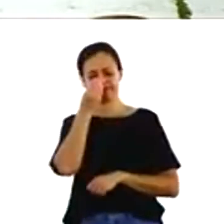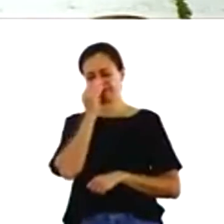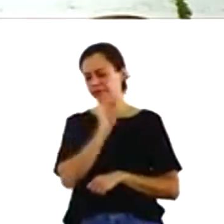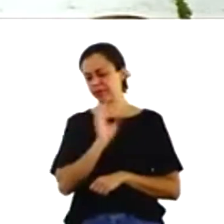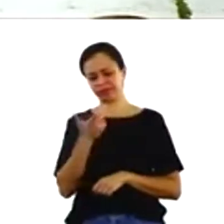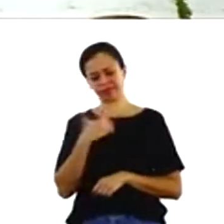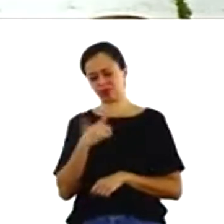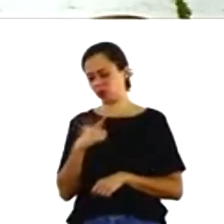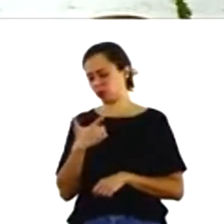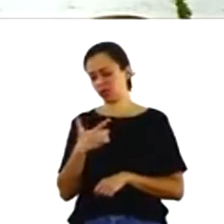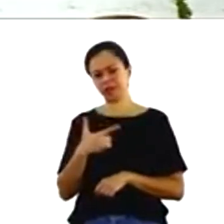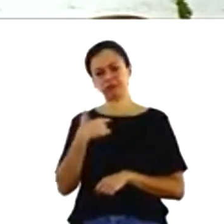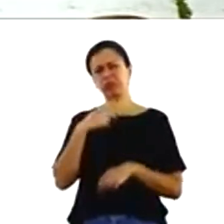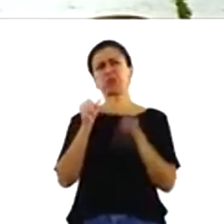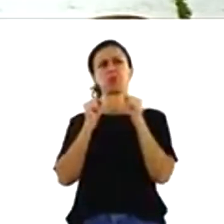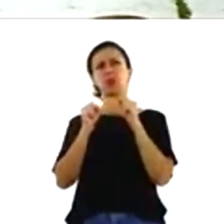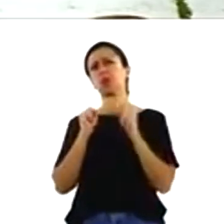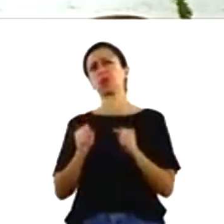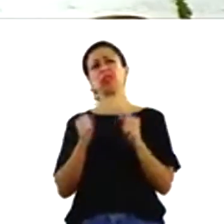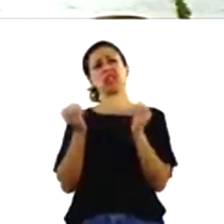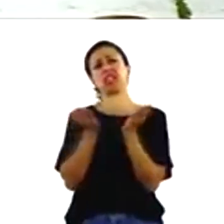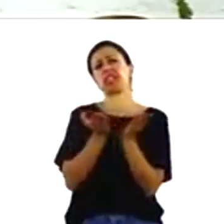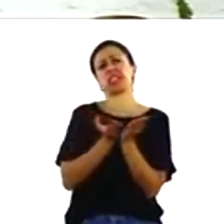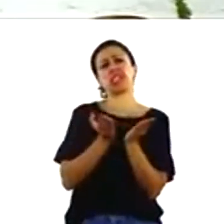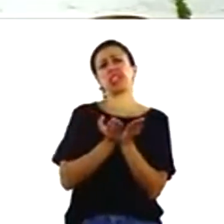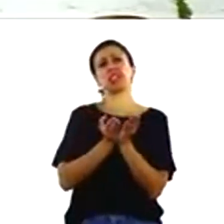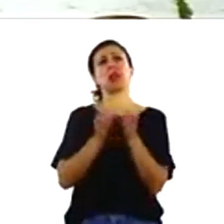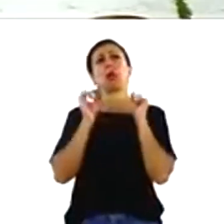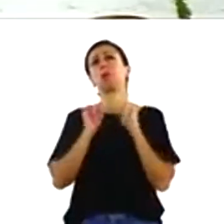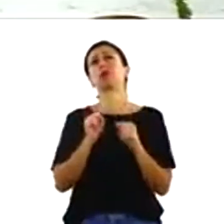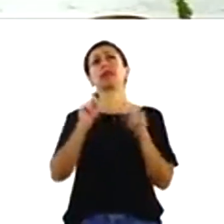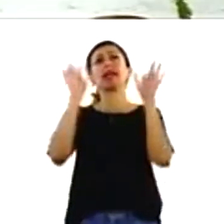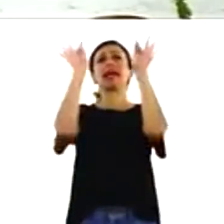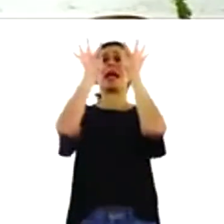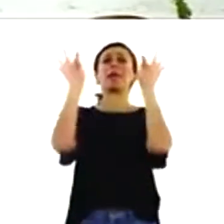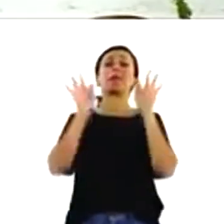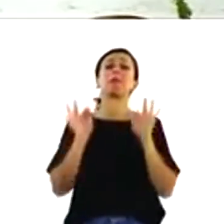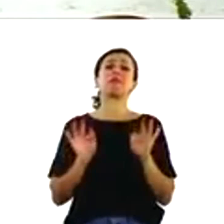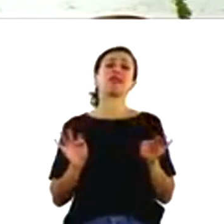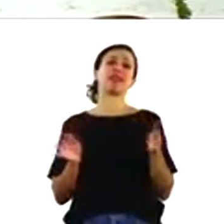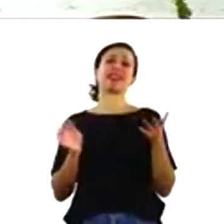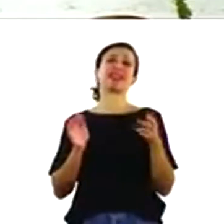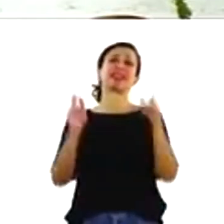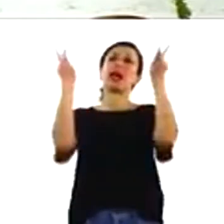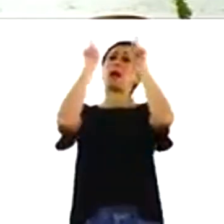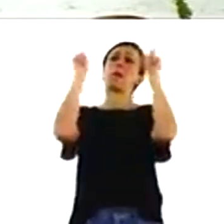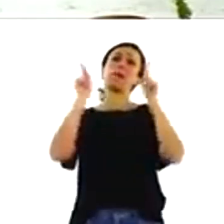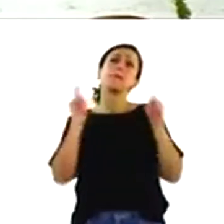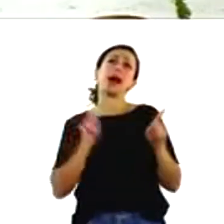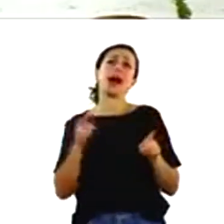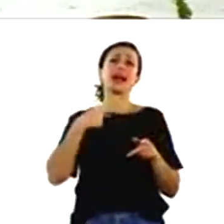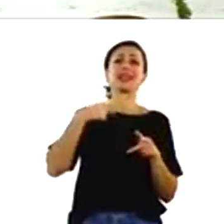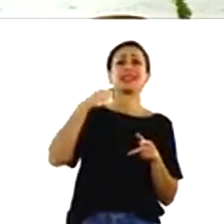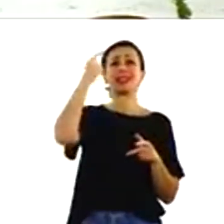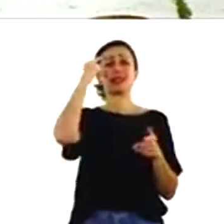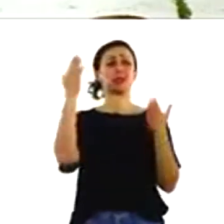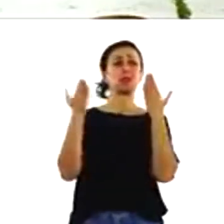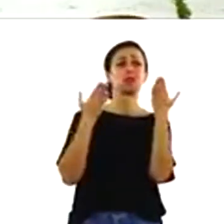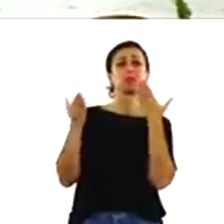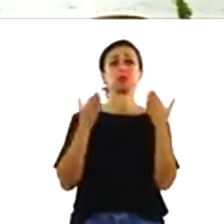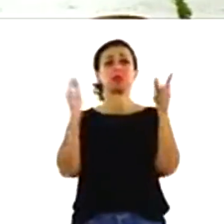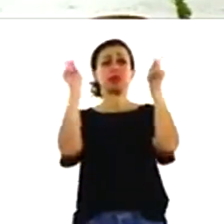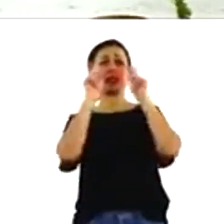crente. Eu não tenho o poder de ter paz nas horas das minhas lutas. Eu não tenho esse poder.